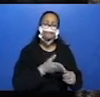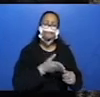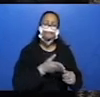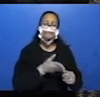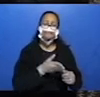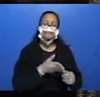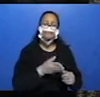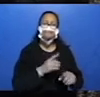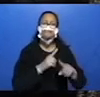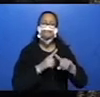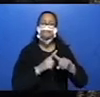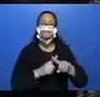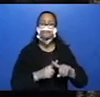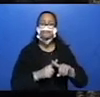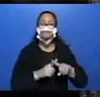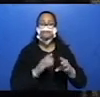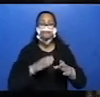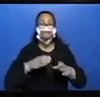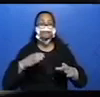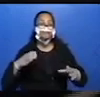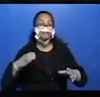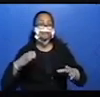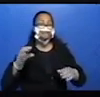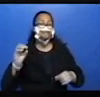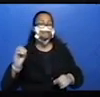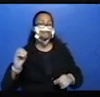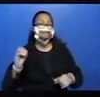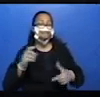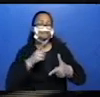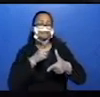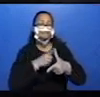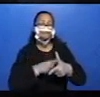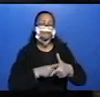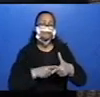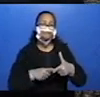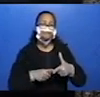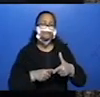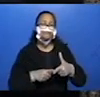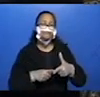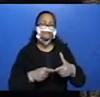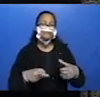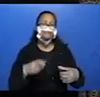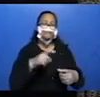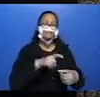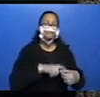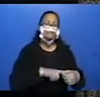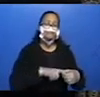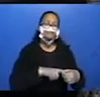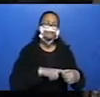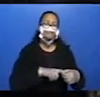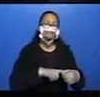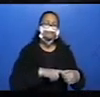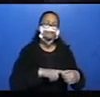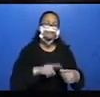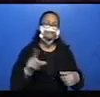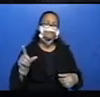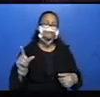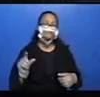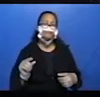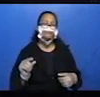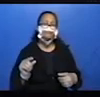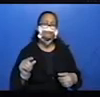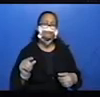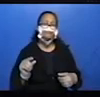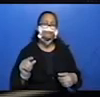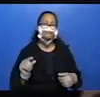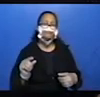Na multiplicação eu não aumento zero, na divisão eu volto para trás. Eu diminuo. O que que me sobrou?